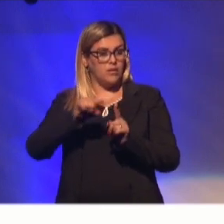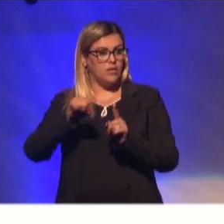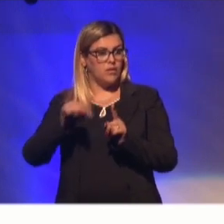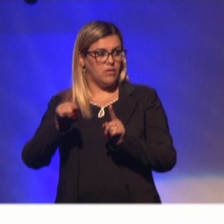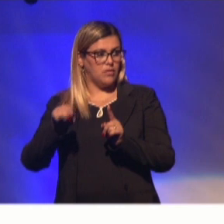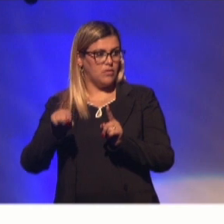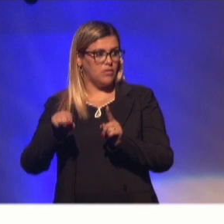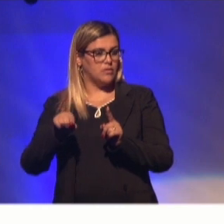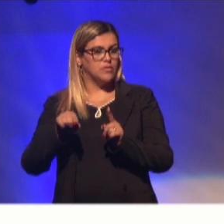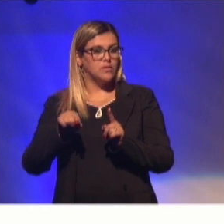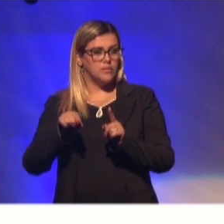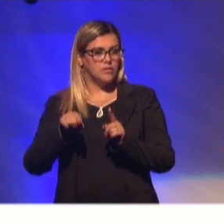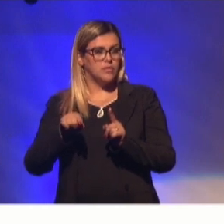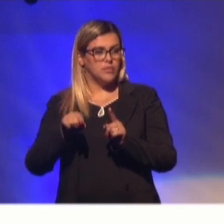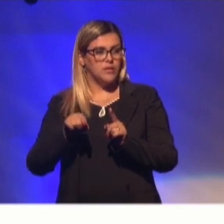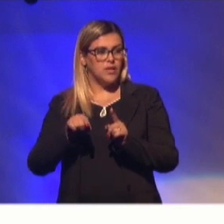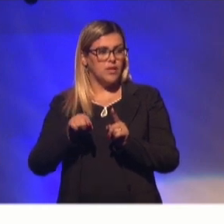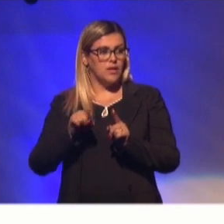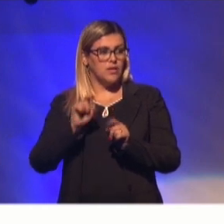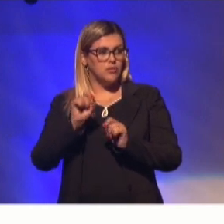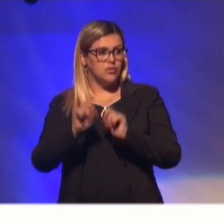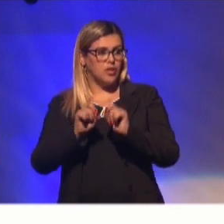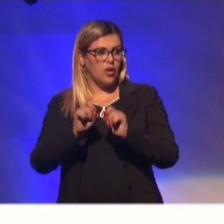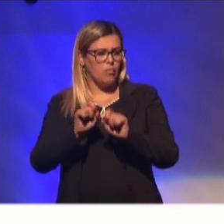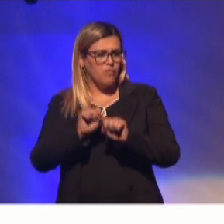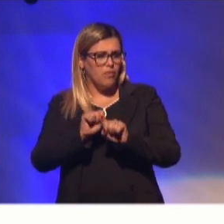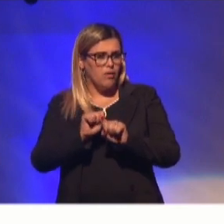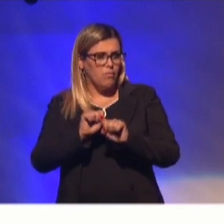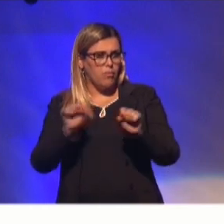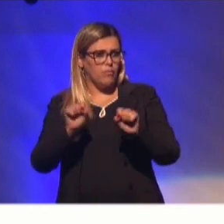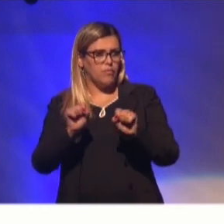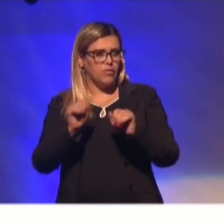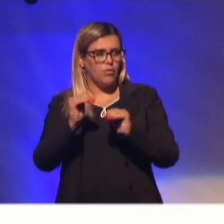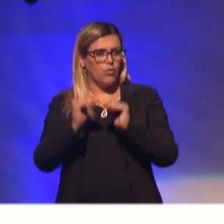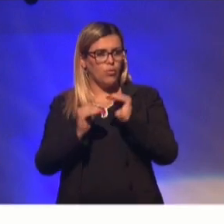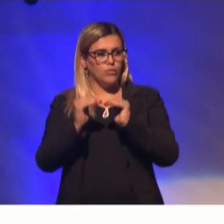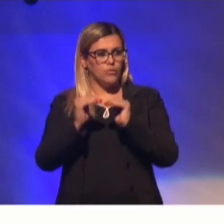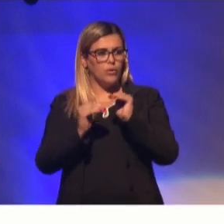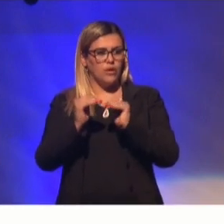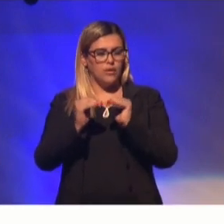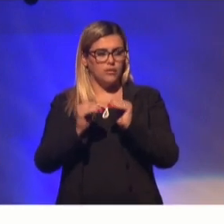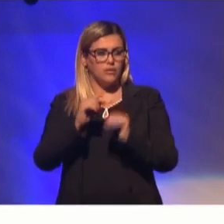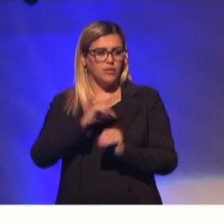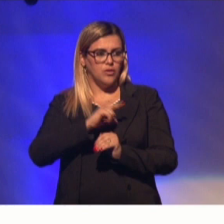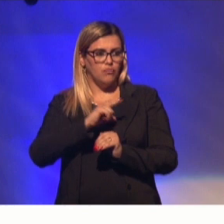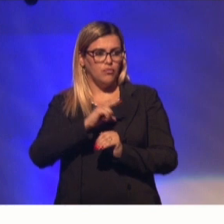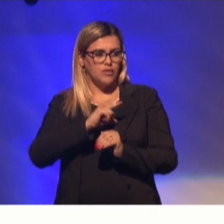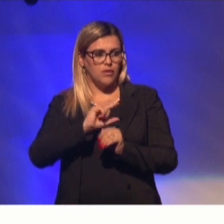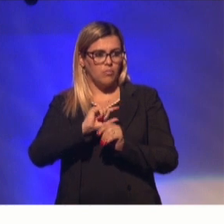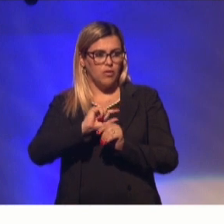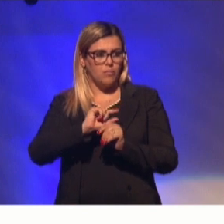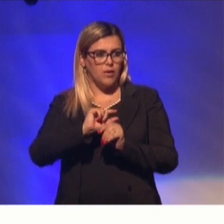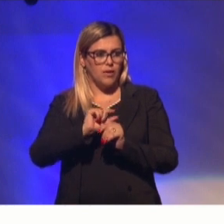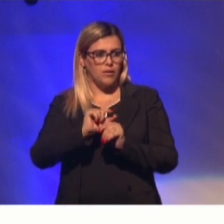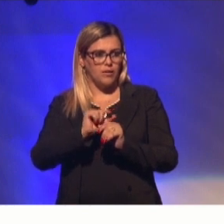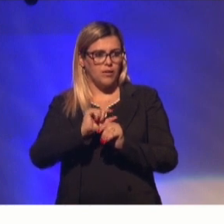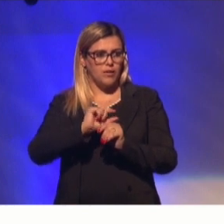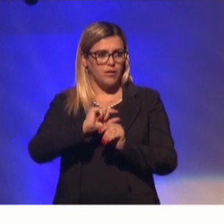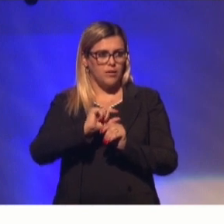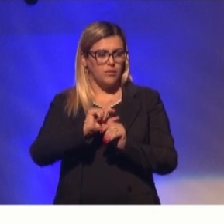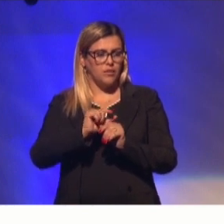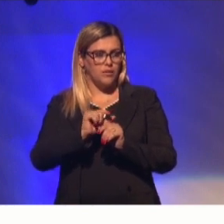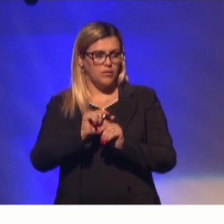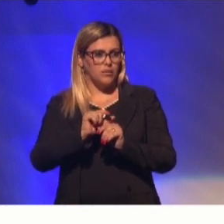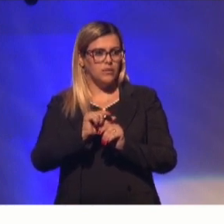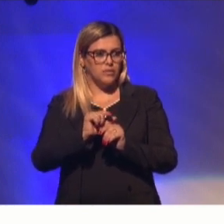é chamada de uma espécie de explosão controlada. Você tem um aparelho que ele emite uma